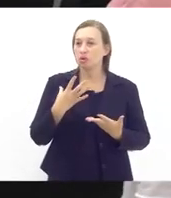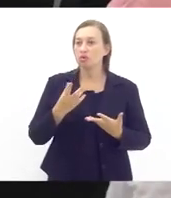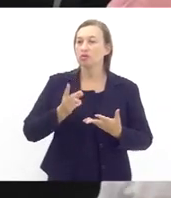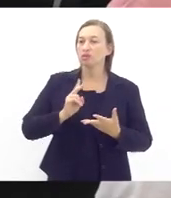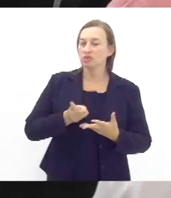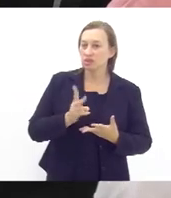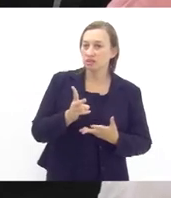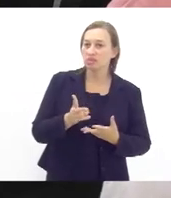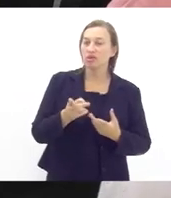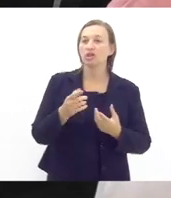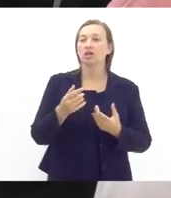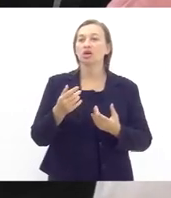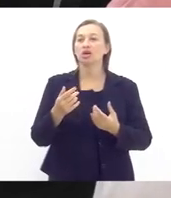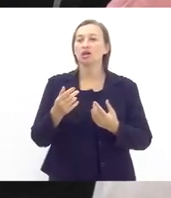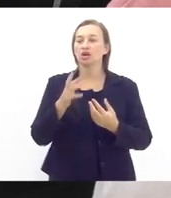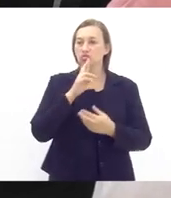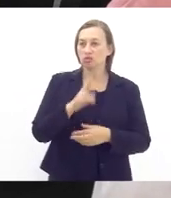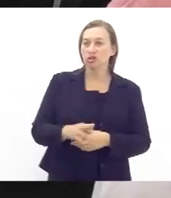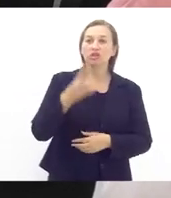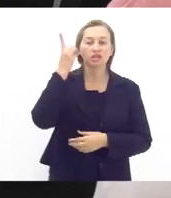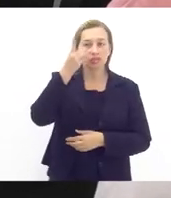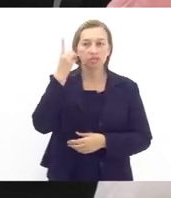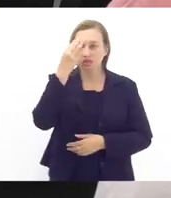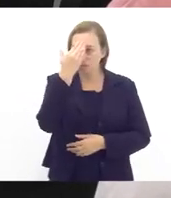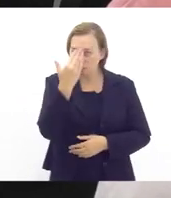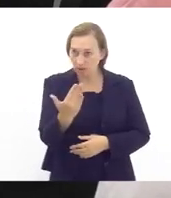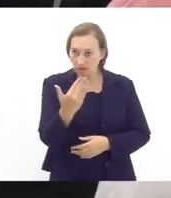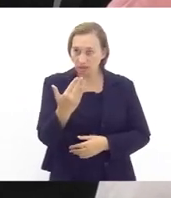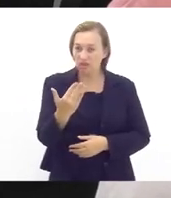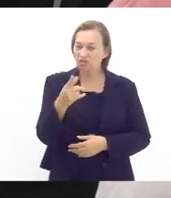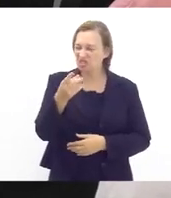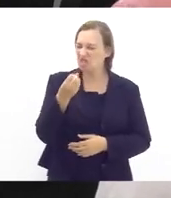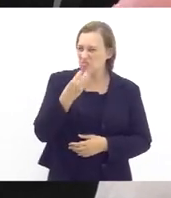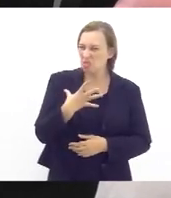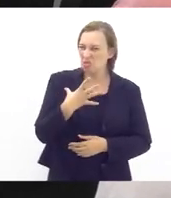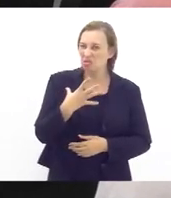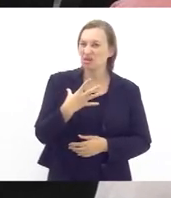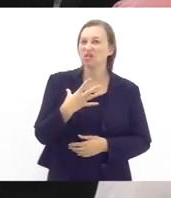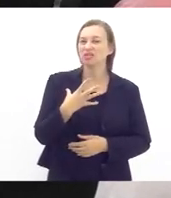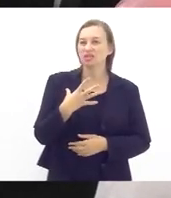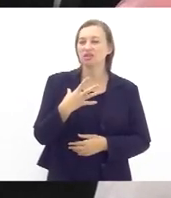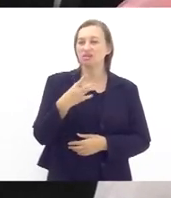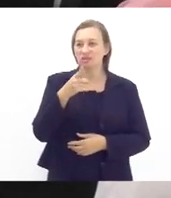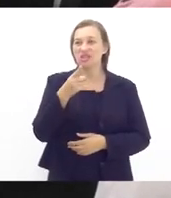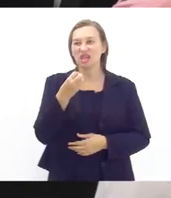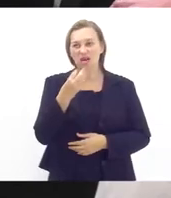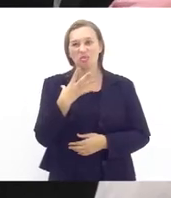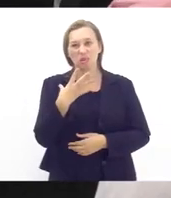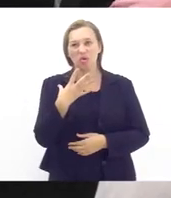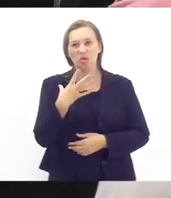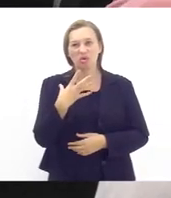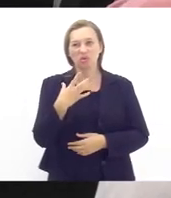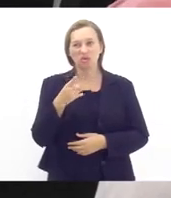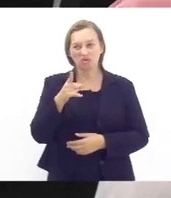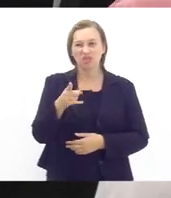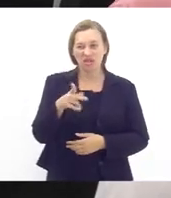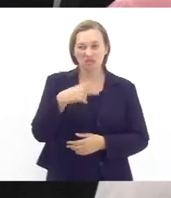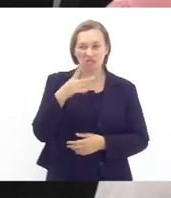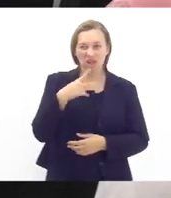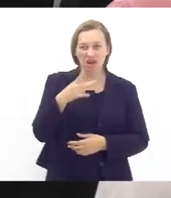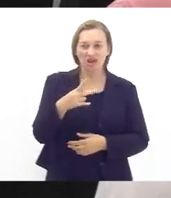estão sempre respondendo deputada Muito obrigado você é fera as coisas que você fala aqui nessa mesa aqui